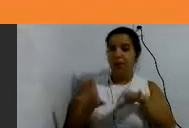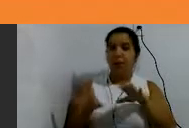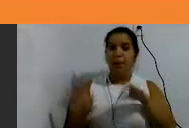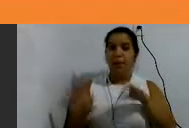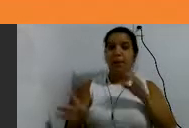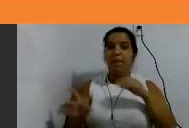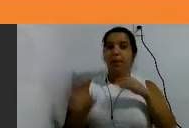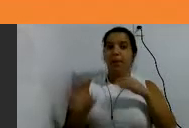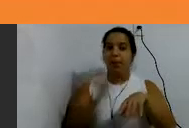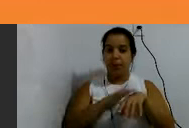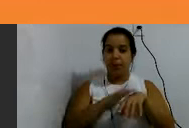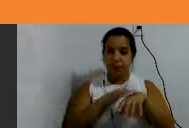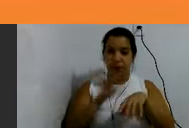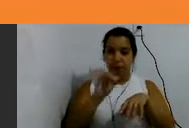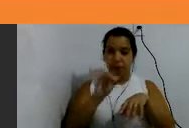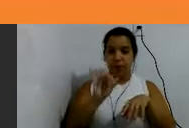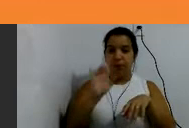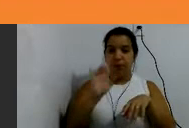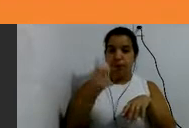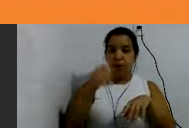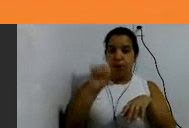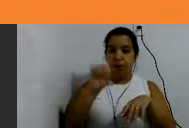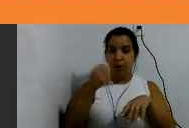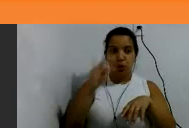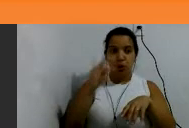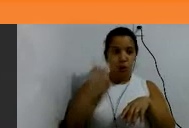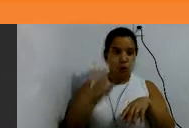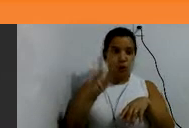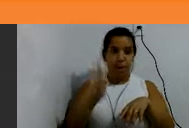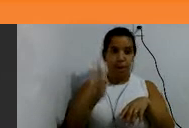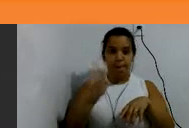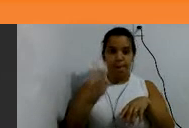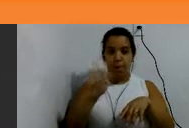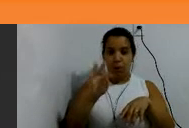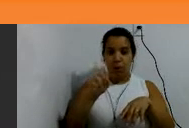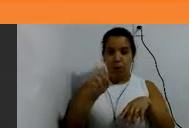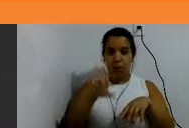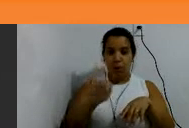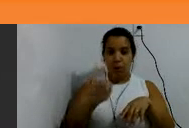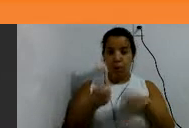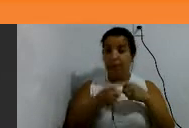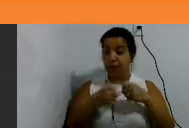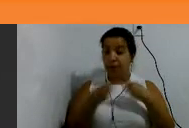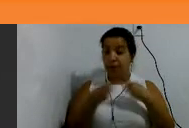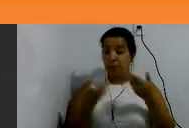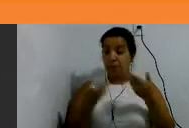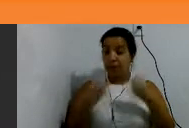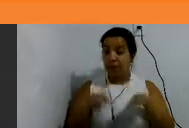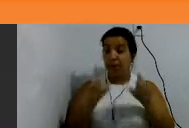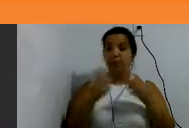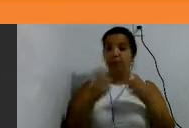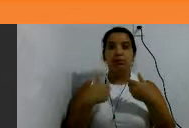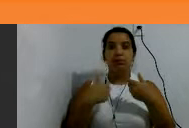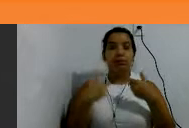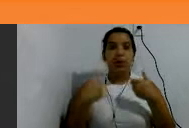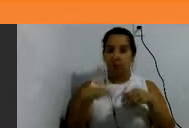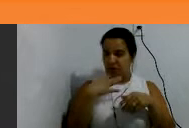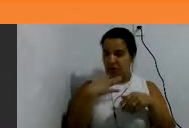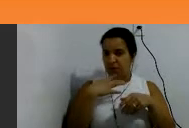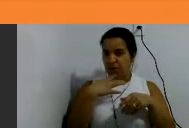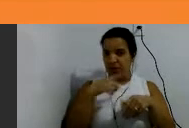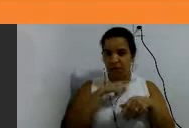histopatológico ele é extremamente difícil, porque a gente tem que ter um médico que é capacitado, e a leishmania ela é um